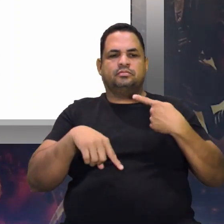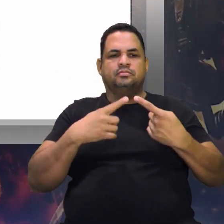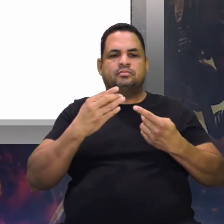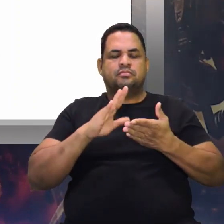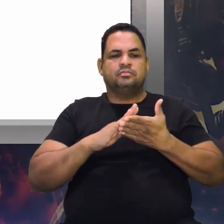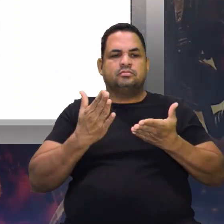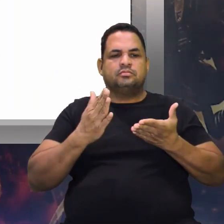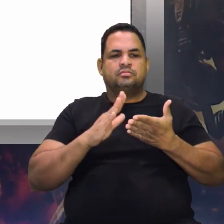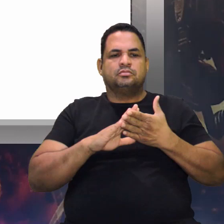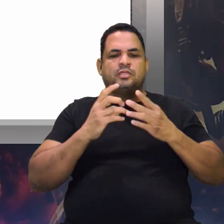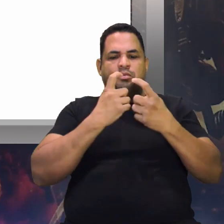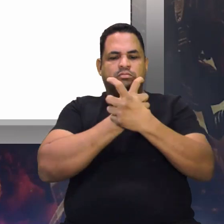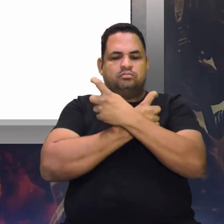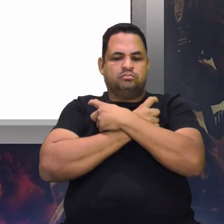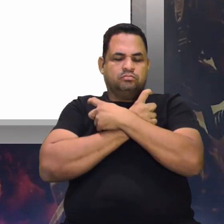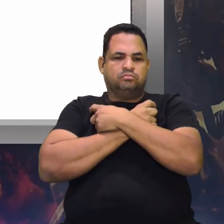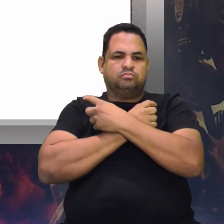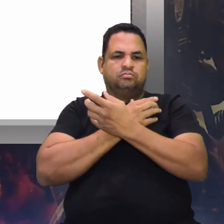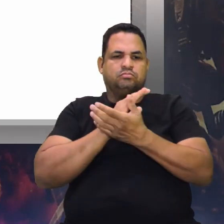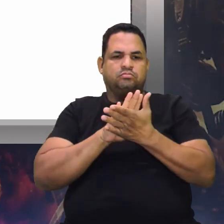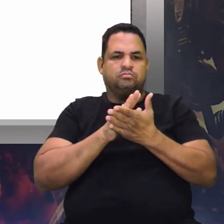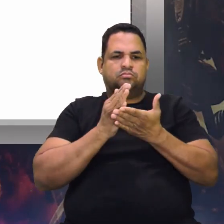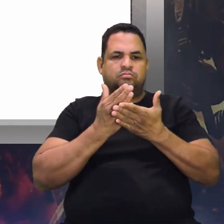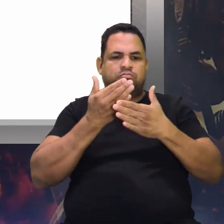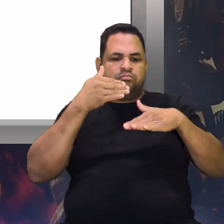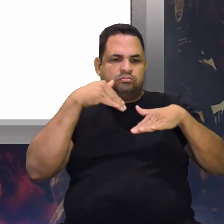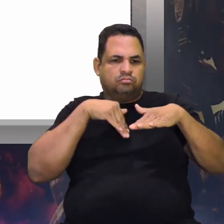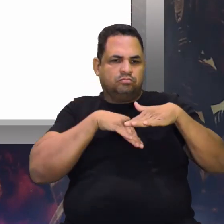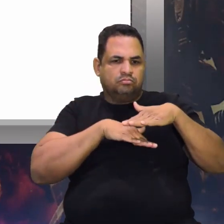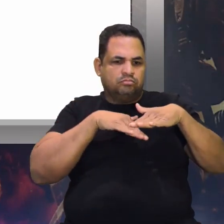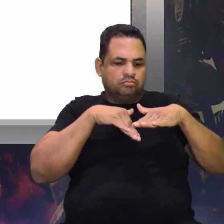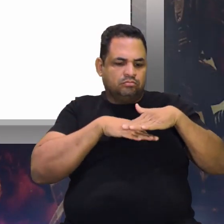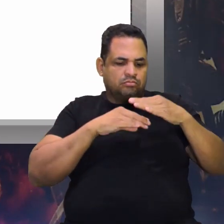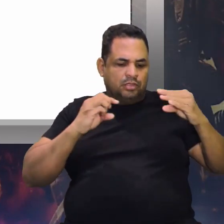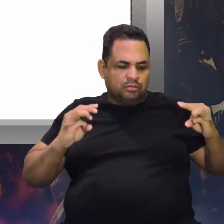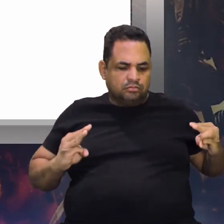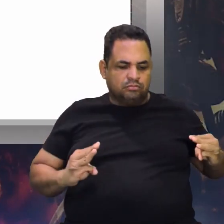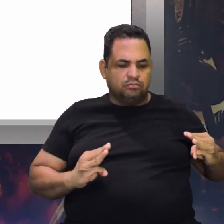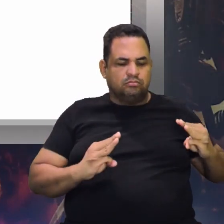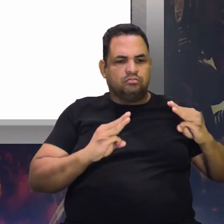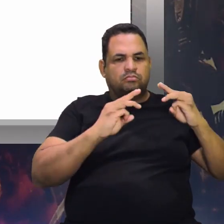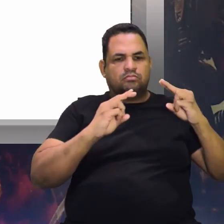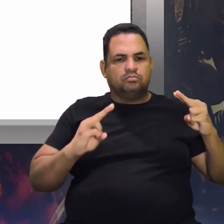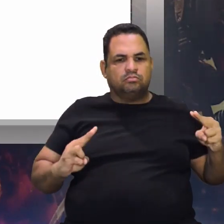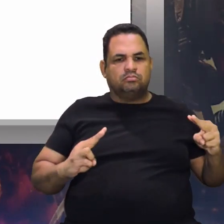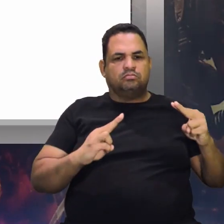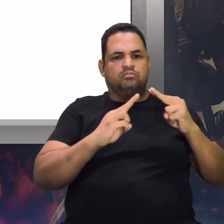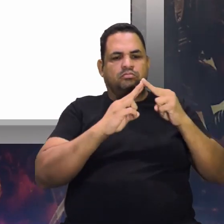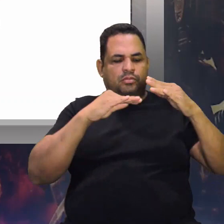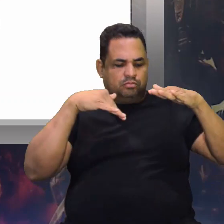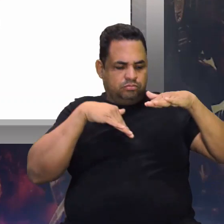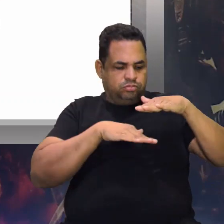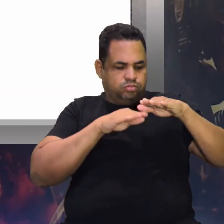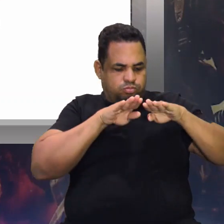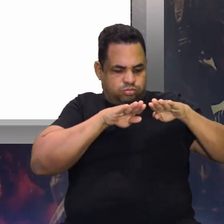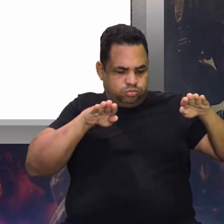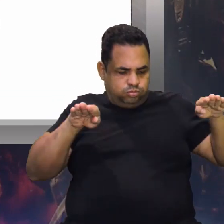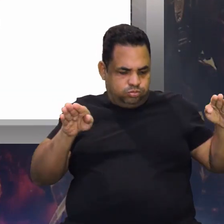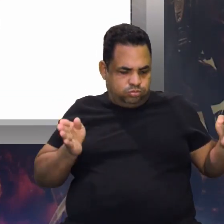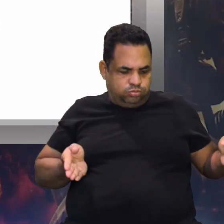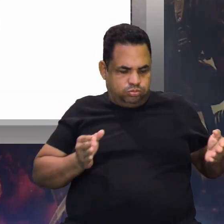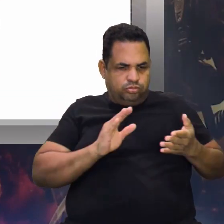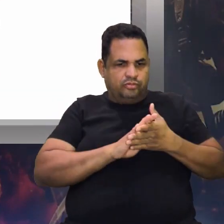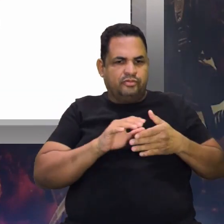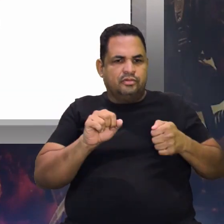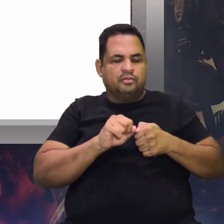desse faraó, eles eram colocados dentro de pirâmides ou de túmulos feitos